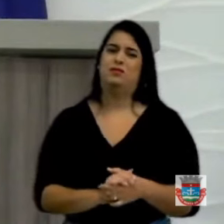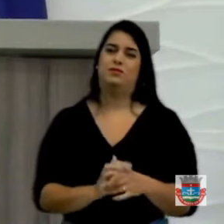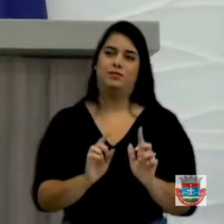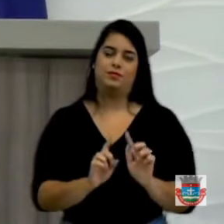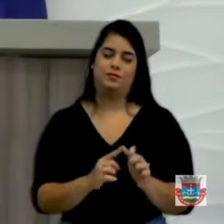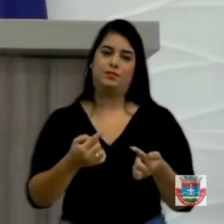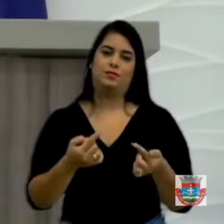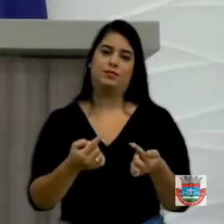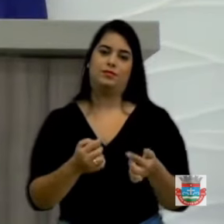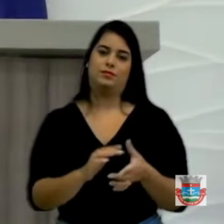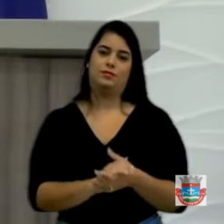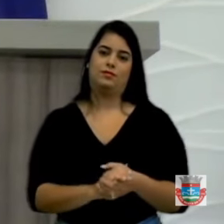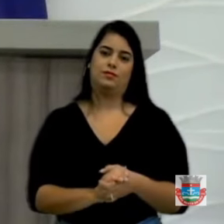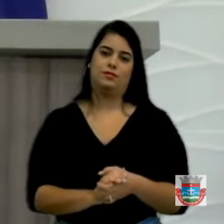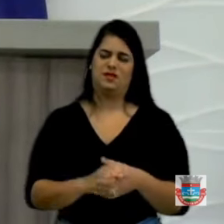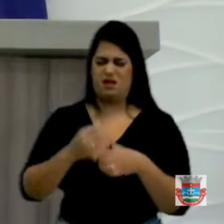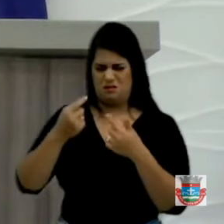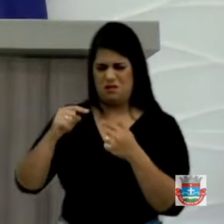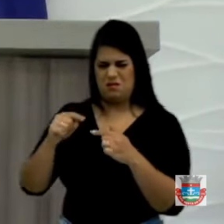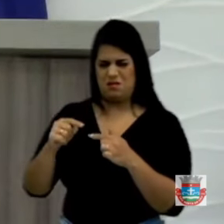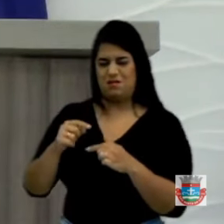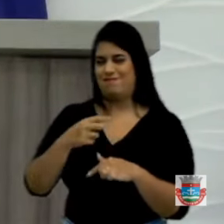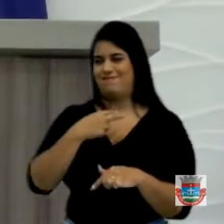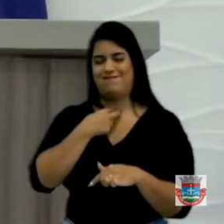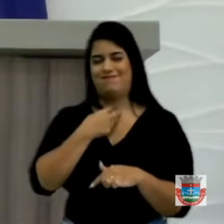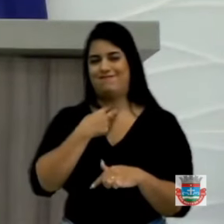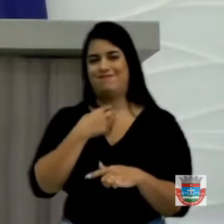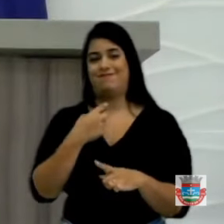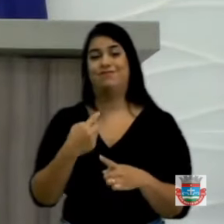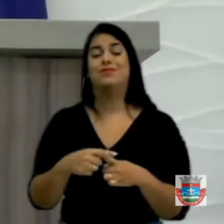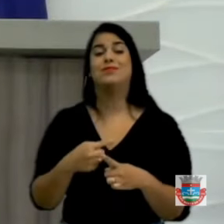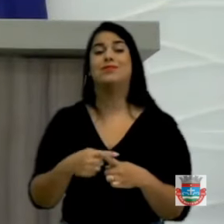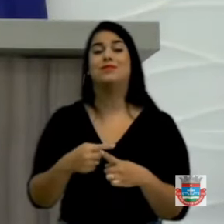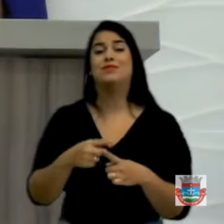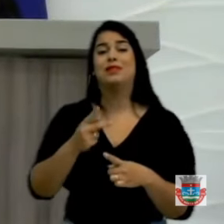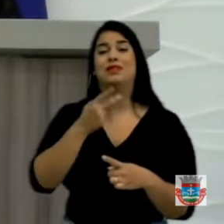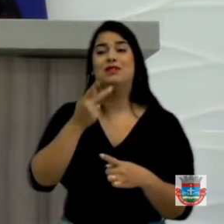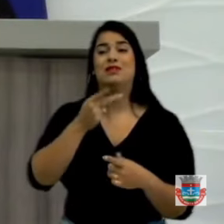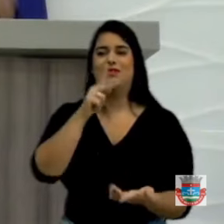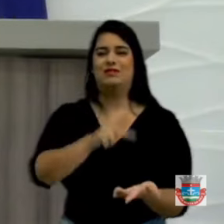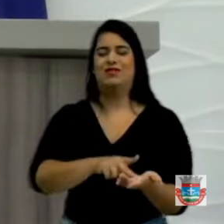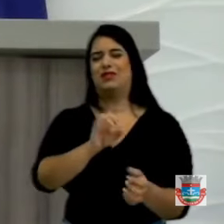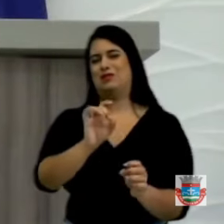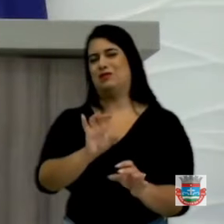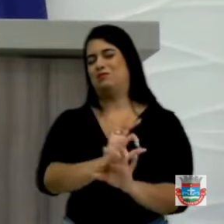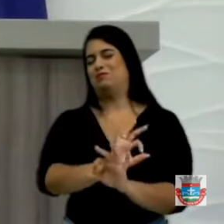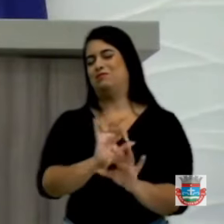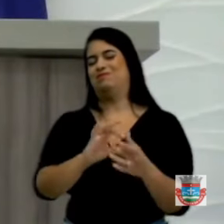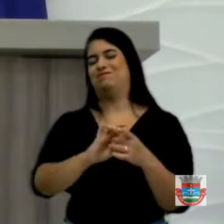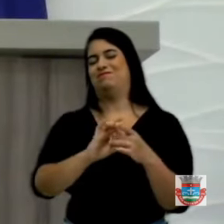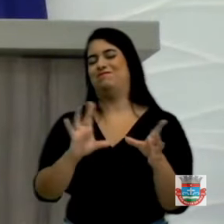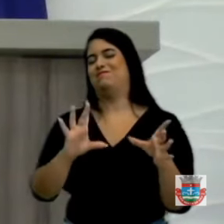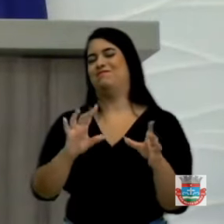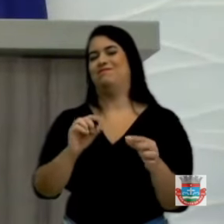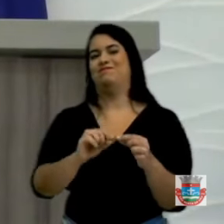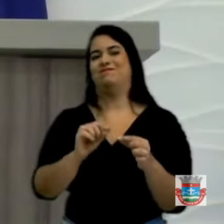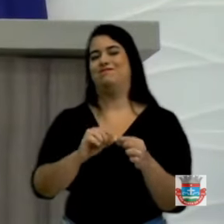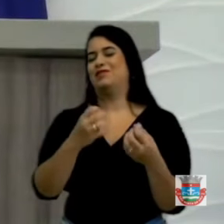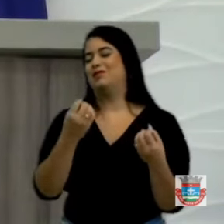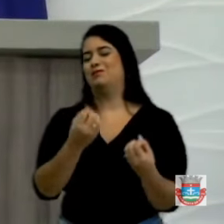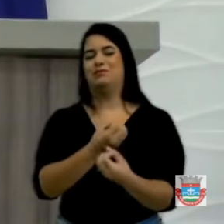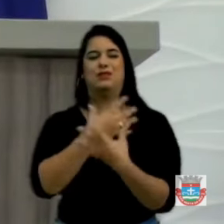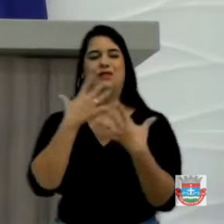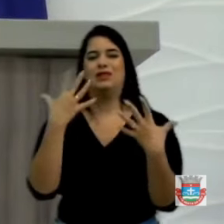Mas não denigre, porque quem fala a verdade, quem quer sempre fazer o bem,